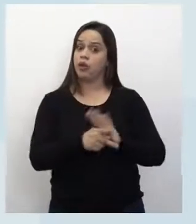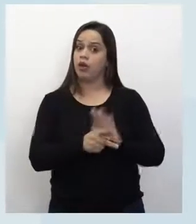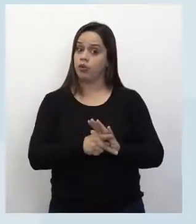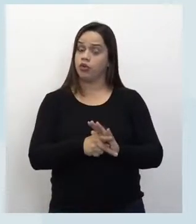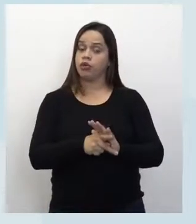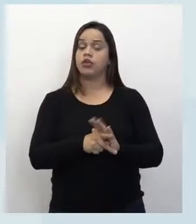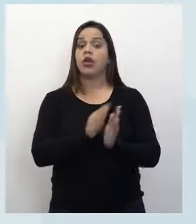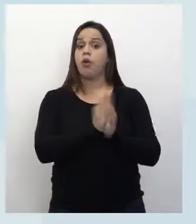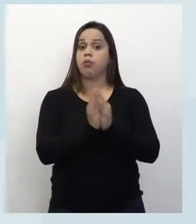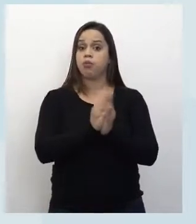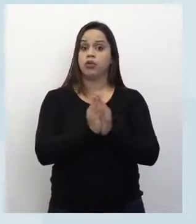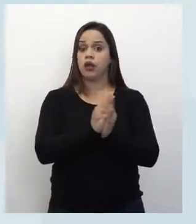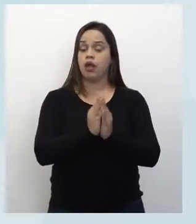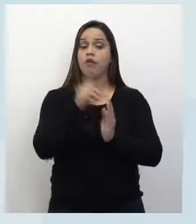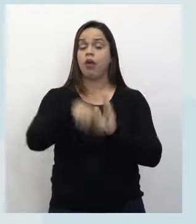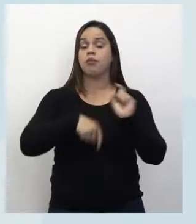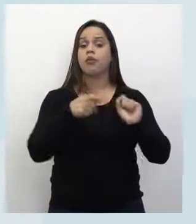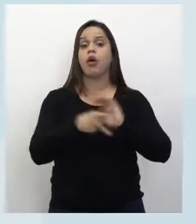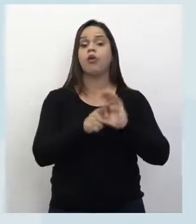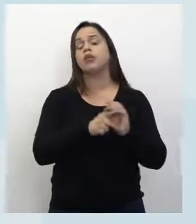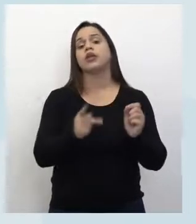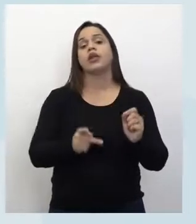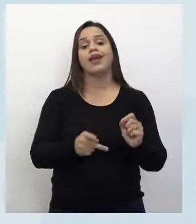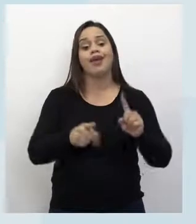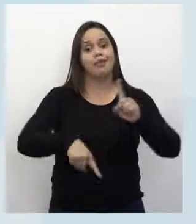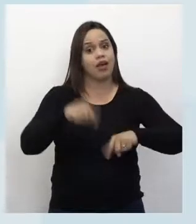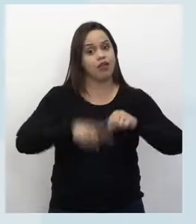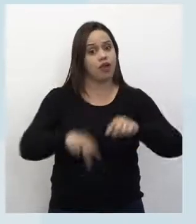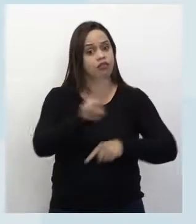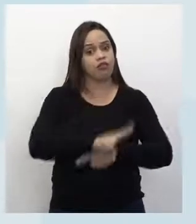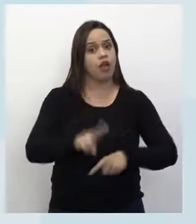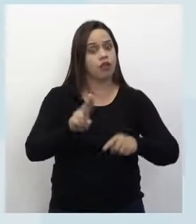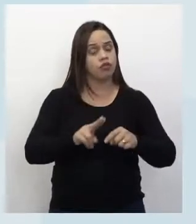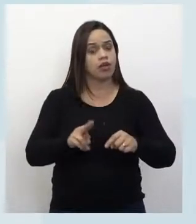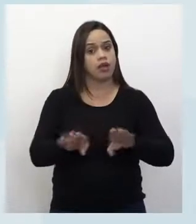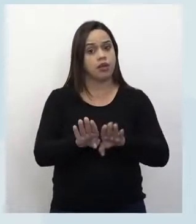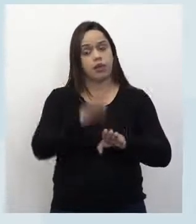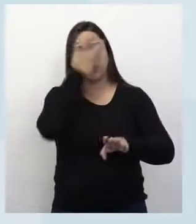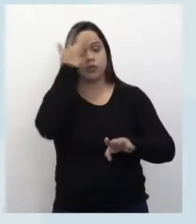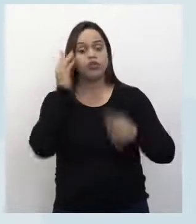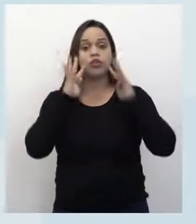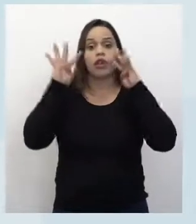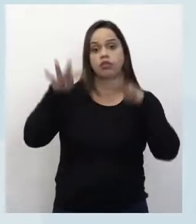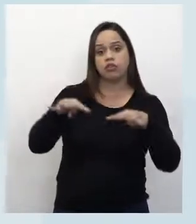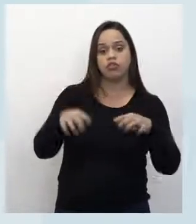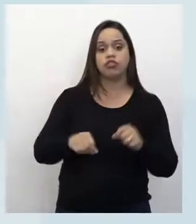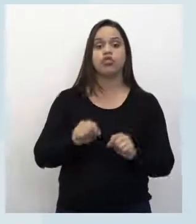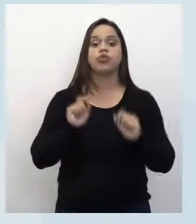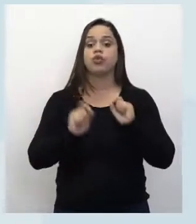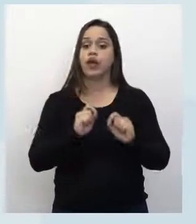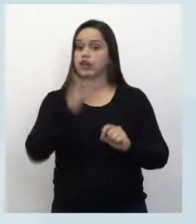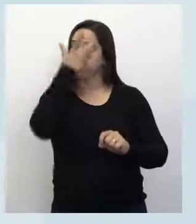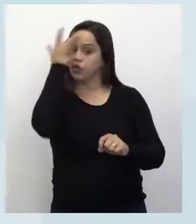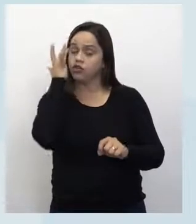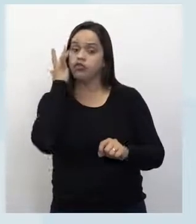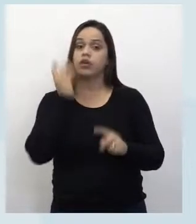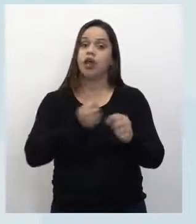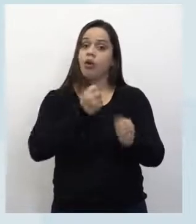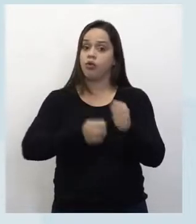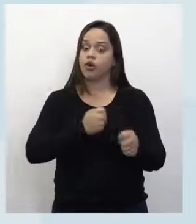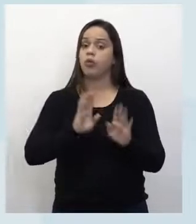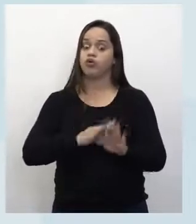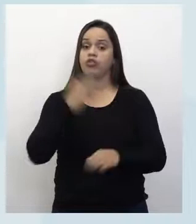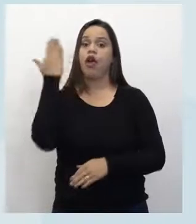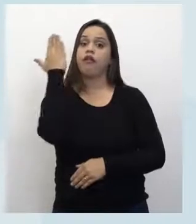de comunicação do ator com o público. Os manipuladores podem estar visíveis ou não, mas sempre